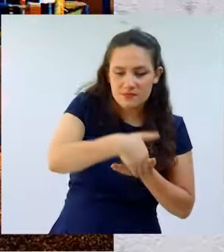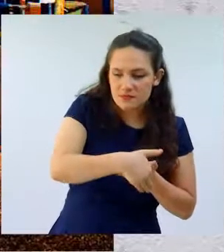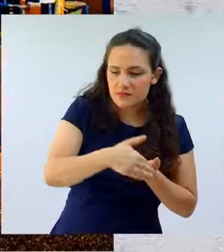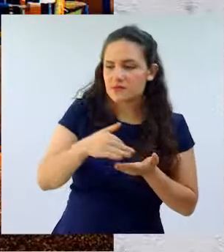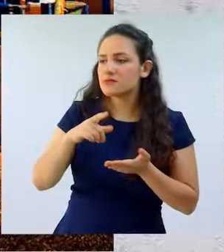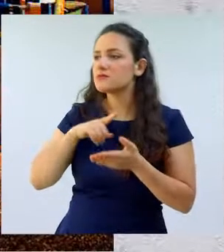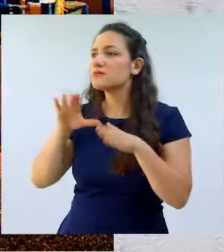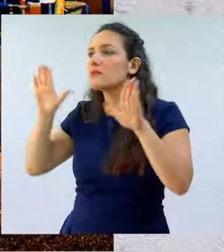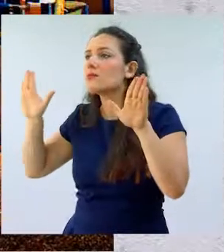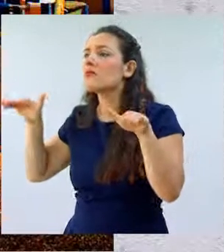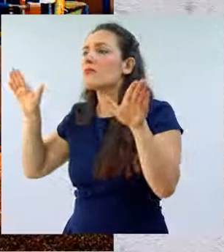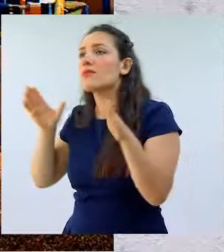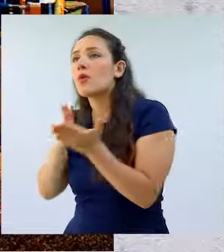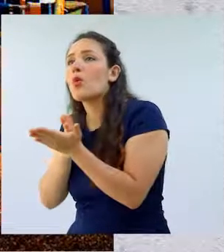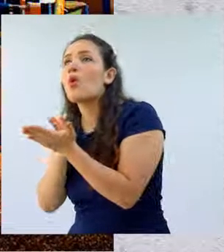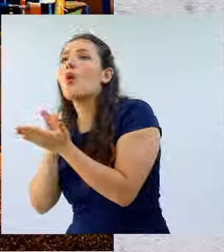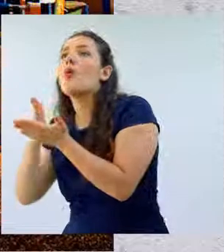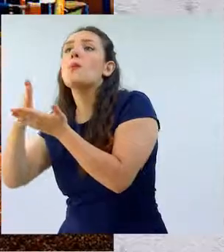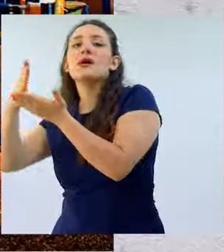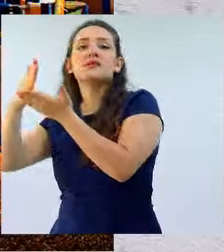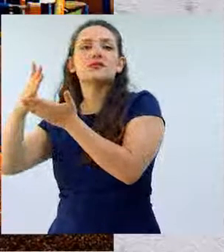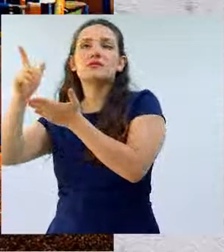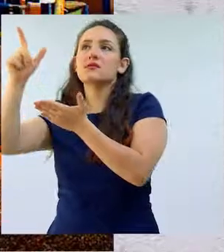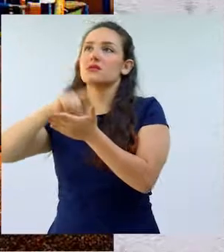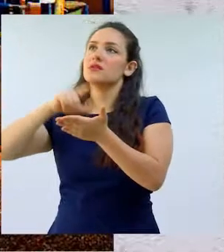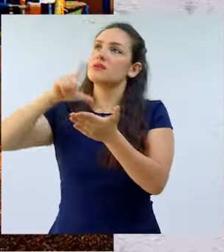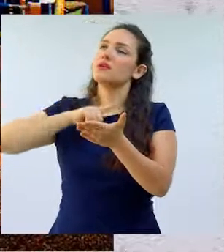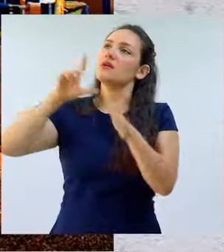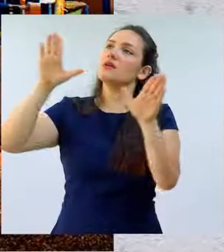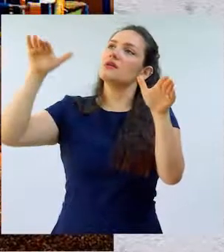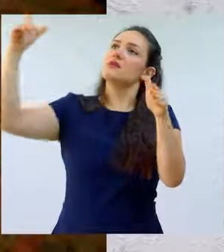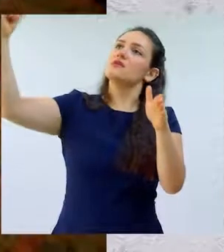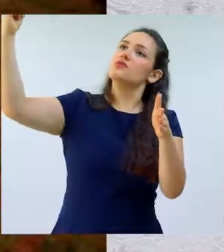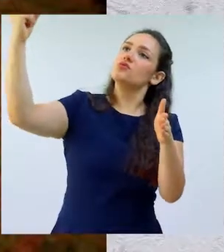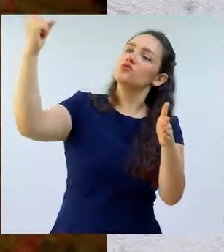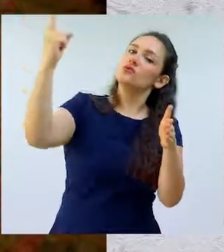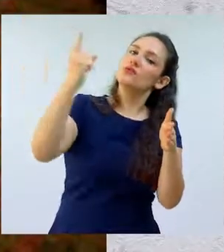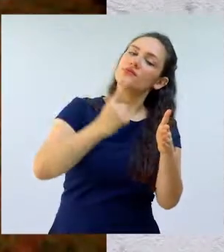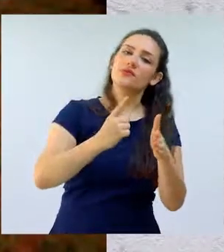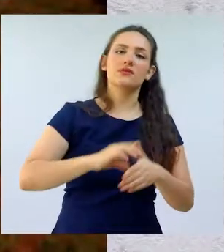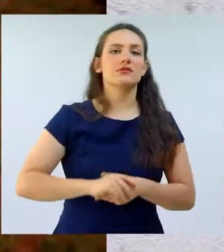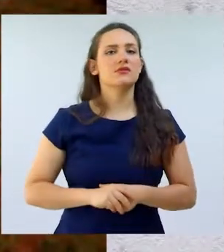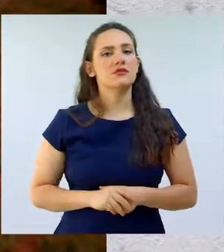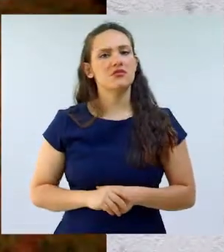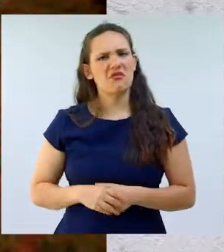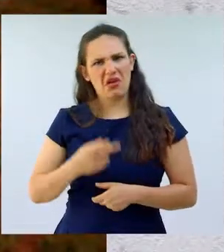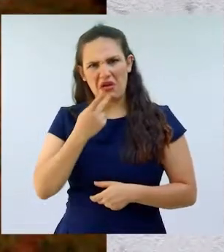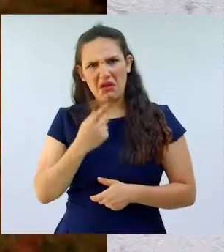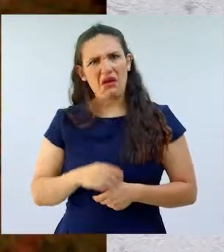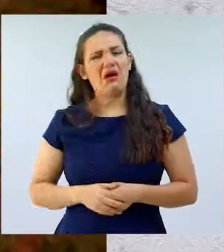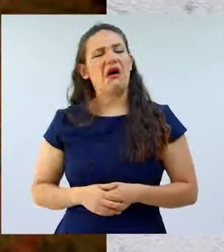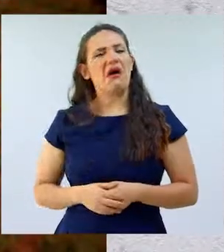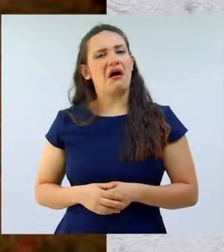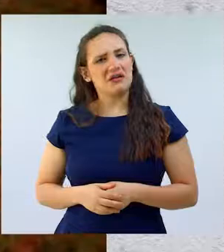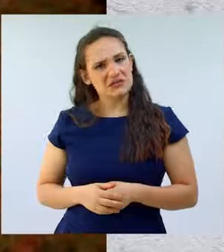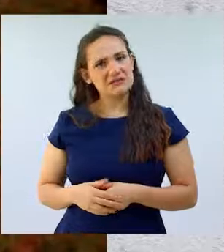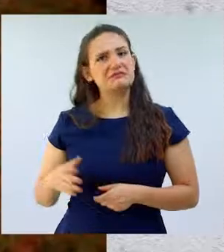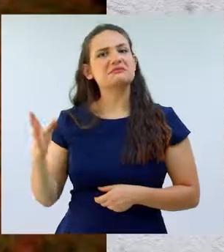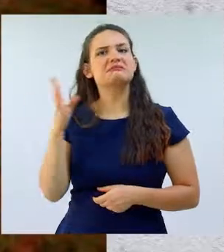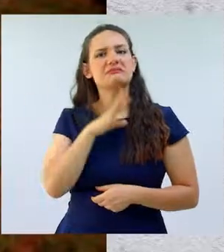alimentação nossa, na realidade, é a nossa energia. E a mesma coisa é o combustível do avião. Ele falou, cara, ali você me